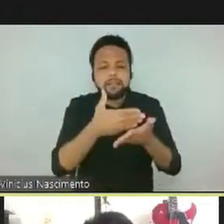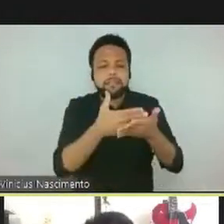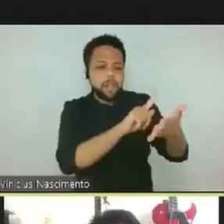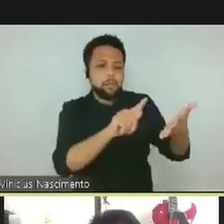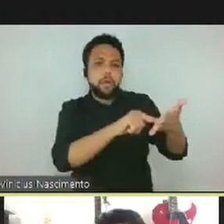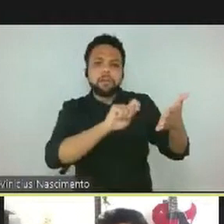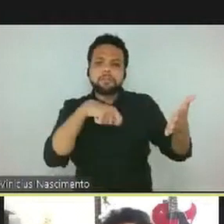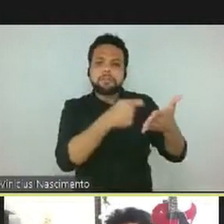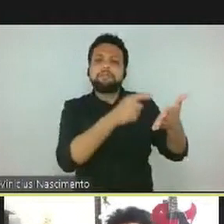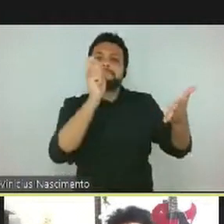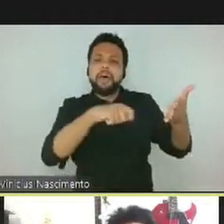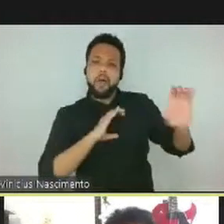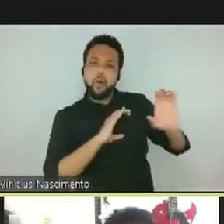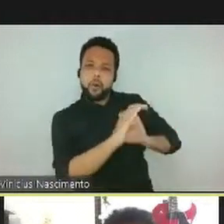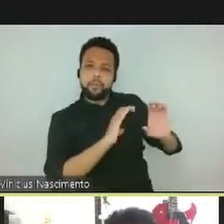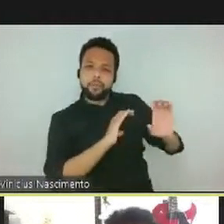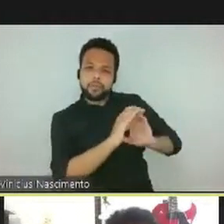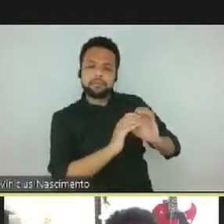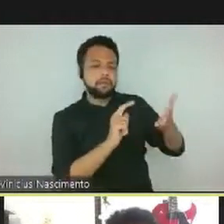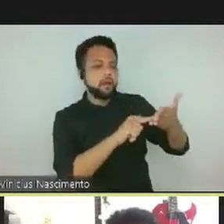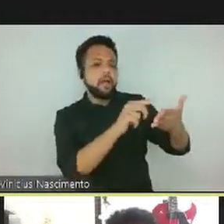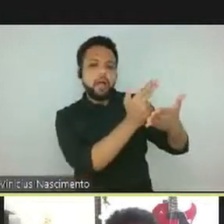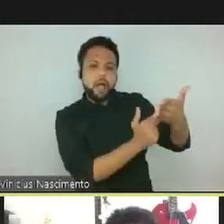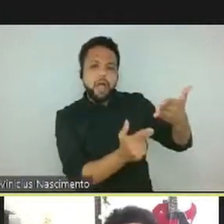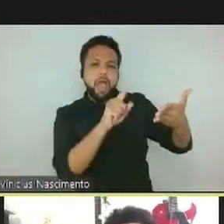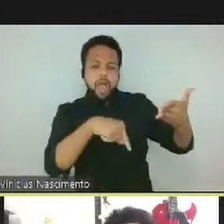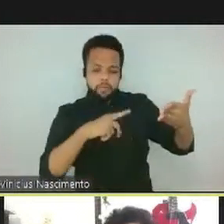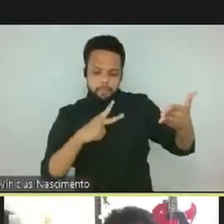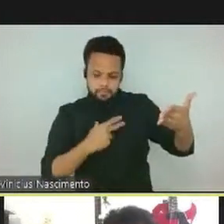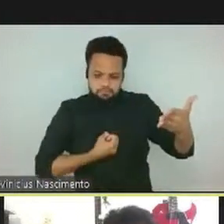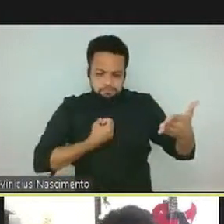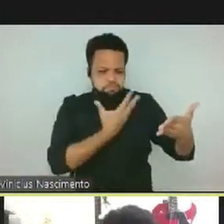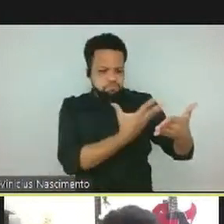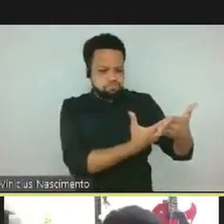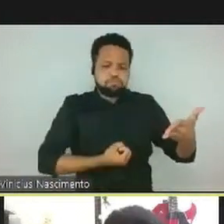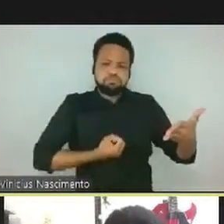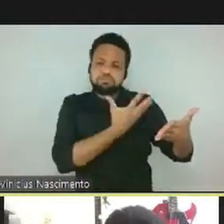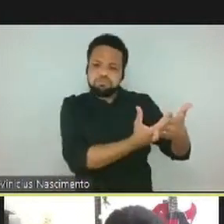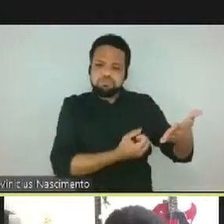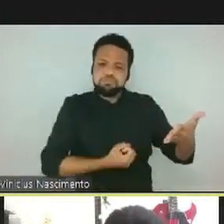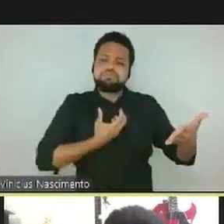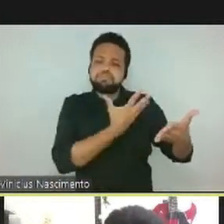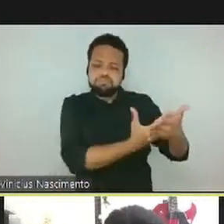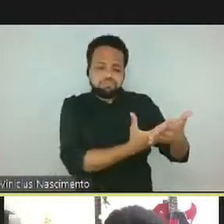um lugar que possibilita a expressão pessoal, né? E